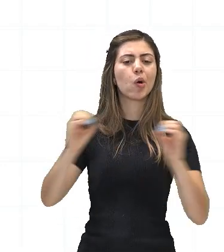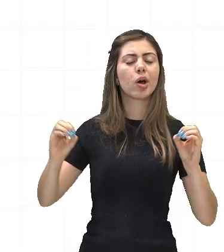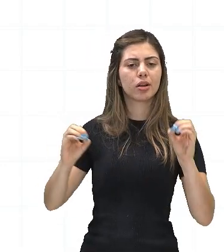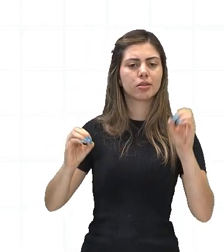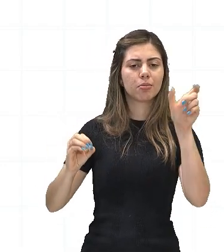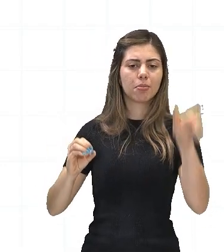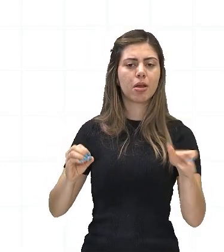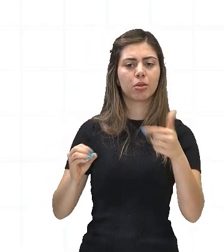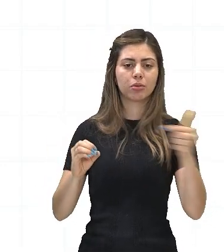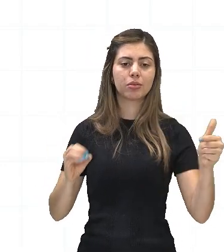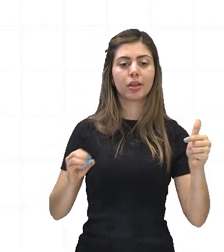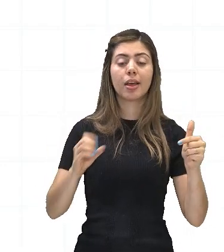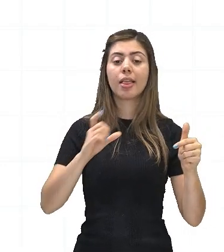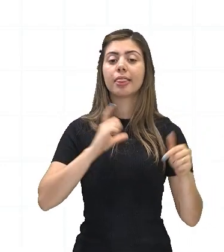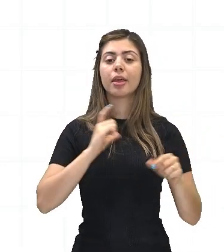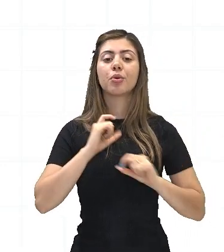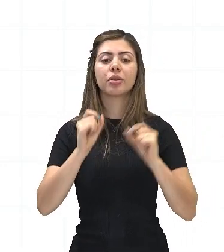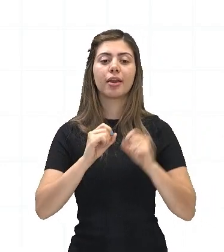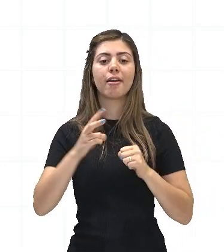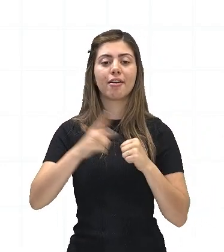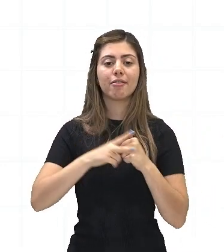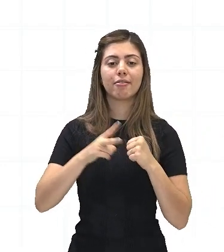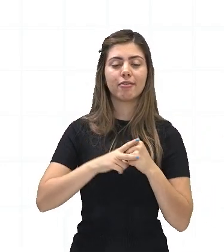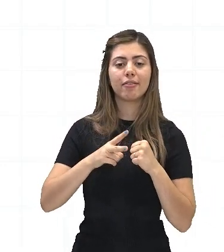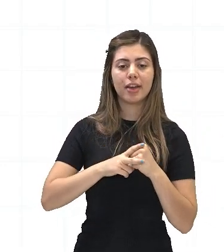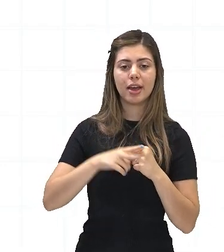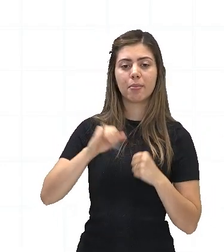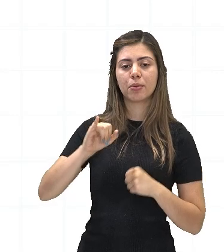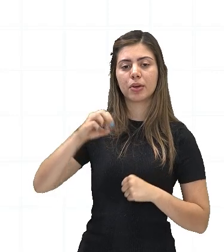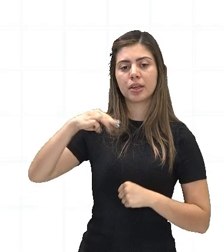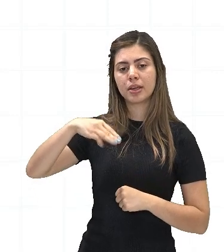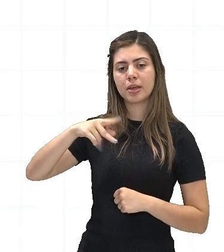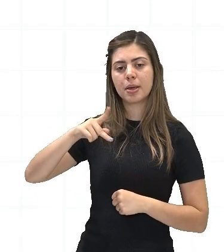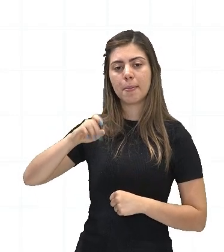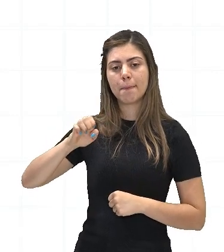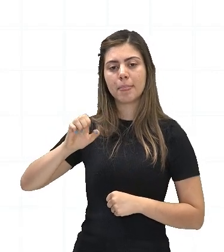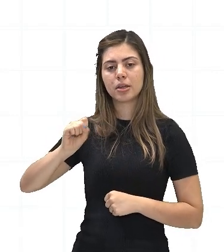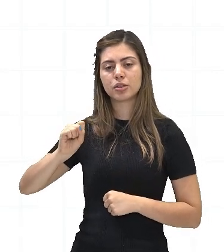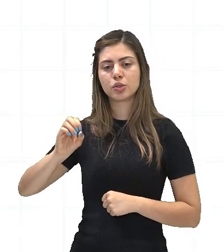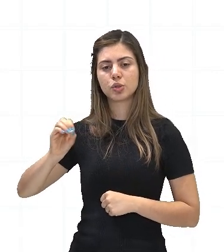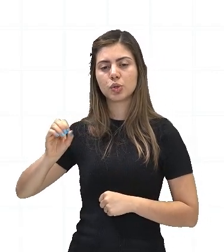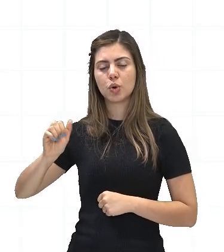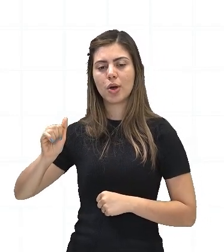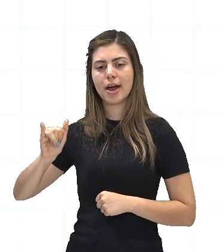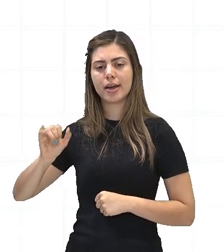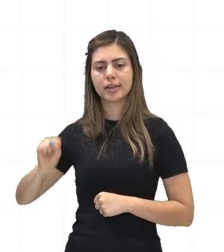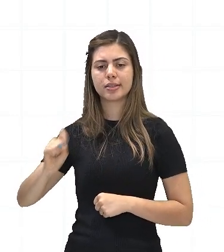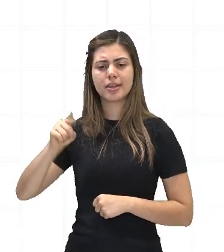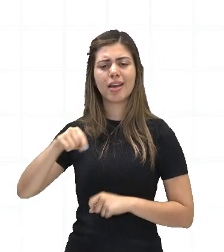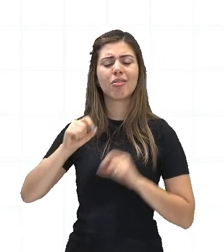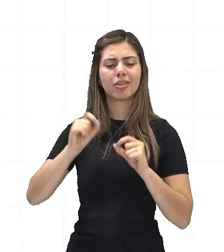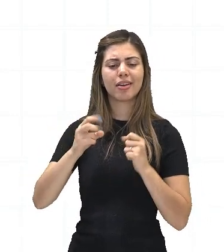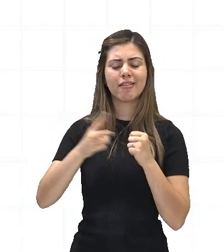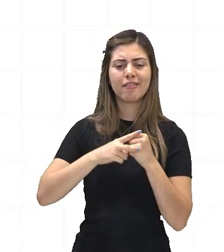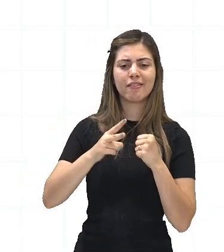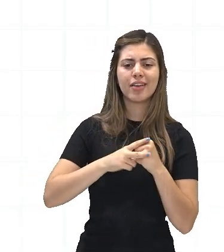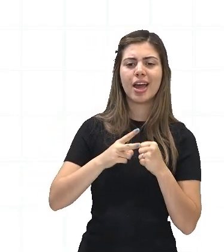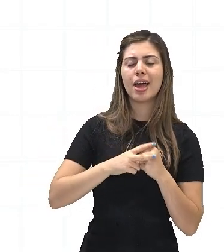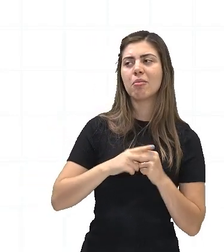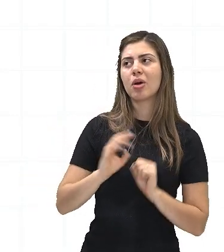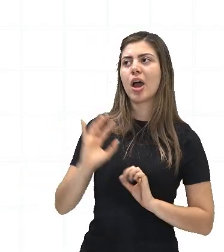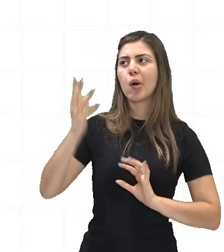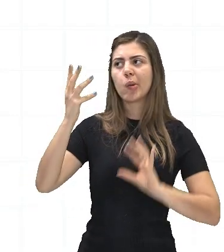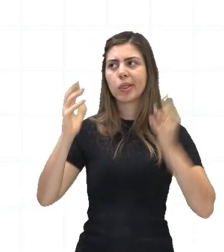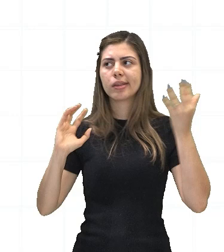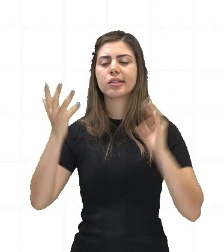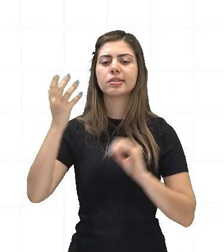orações que possuem verbos impessoais. E o que são verbos impessoais? São verbos que expressam fenômenos da natureza